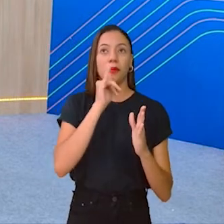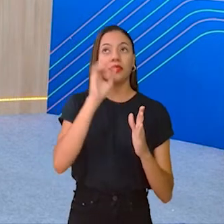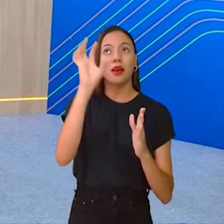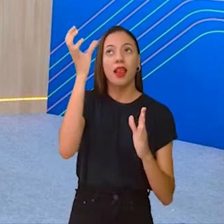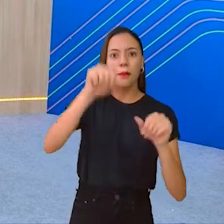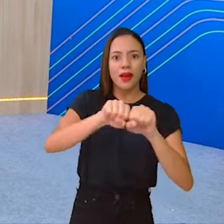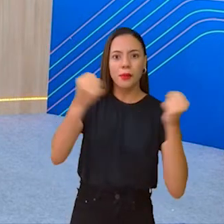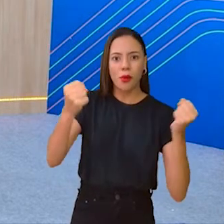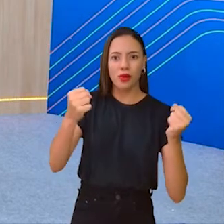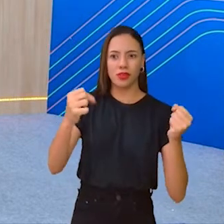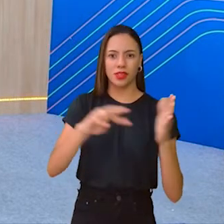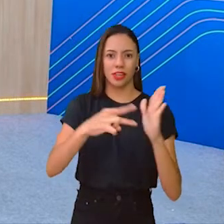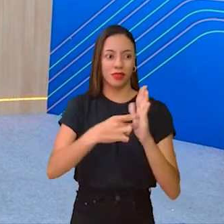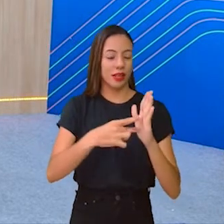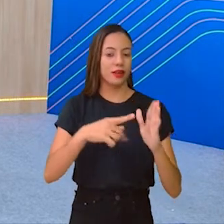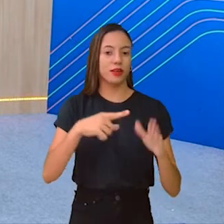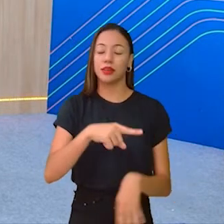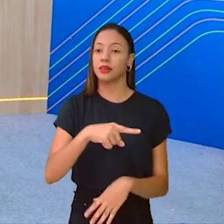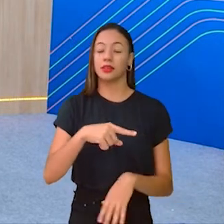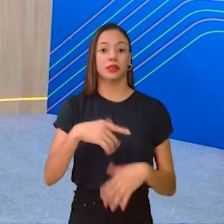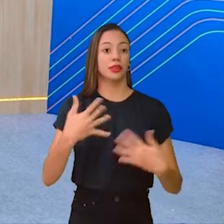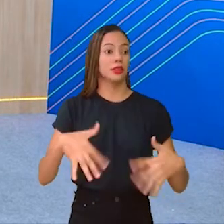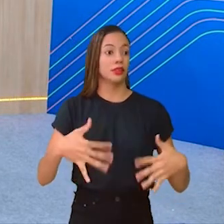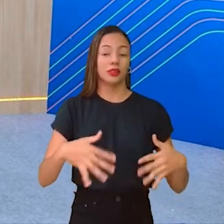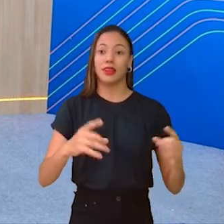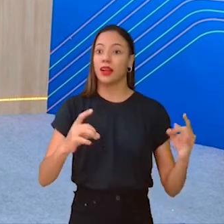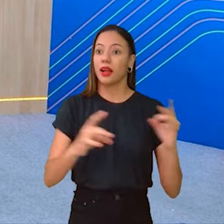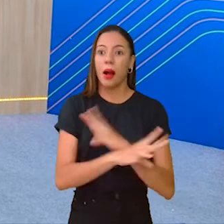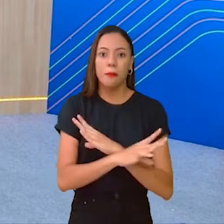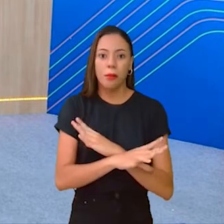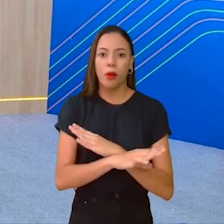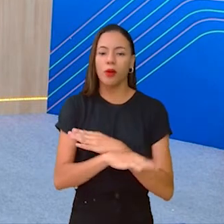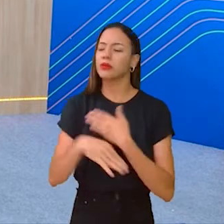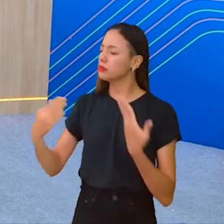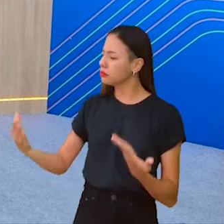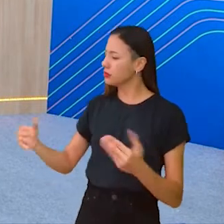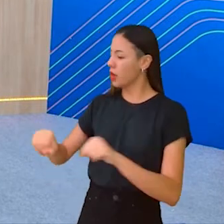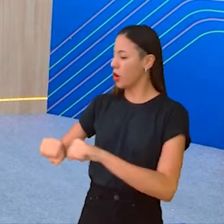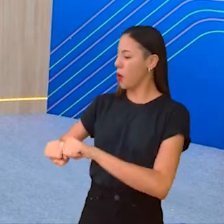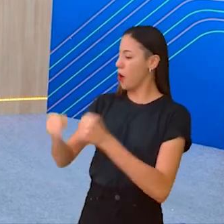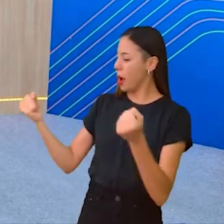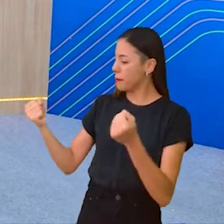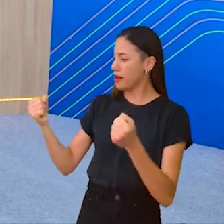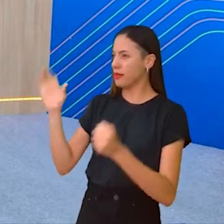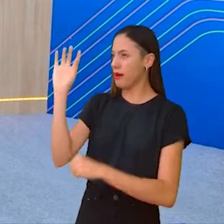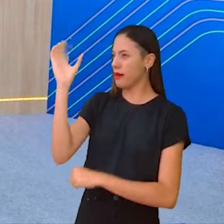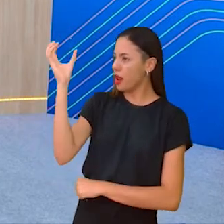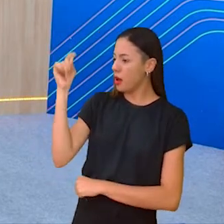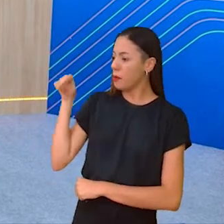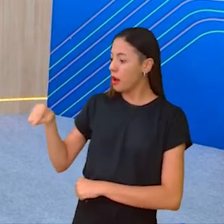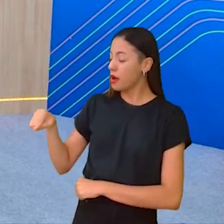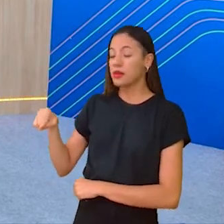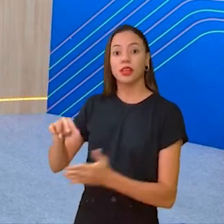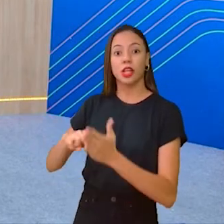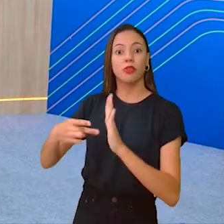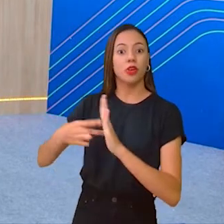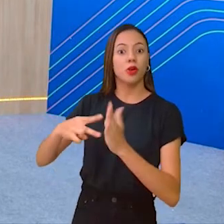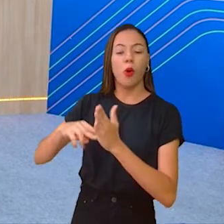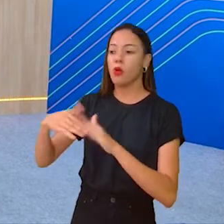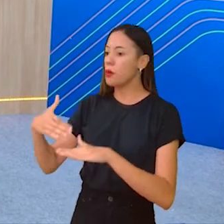aí não vai ter mais lugar, não tem mais jeito, né? Então traz aí... Esse rompimento porque foi uma mola adiante, né? Exatamente. Vem